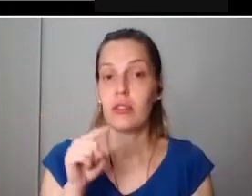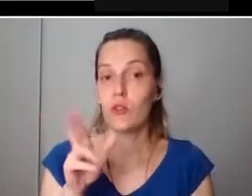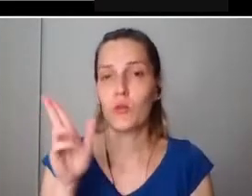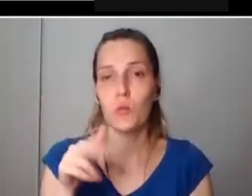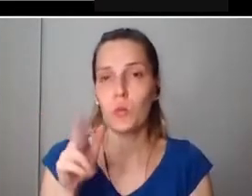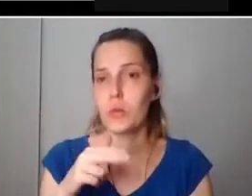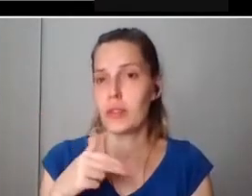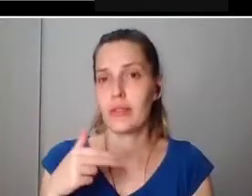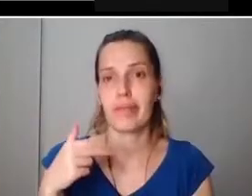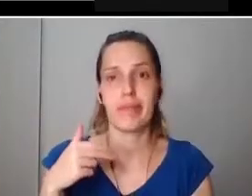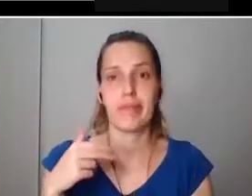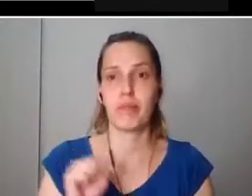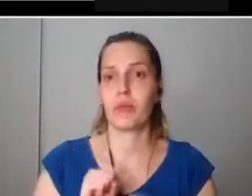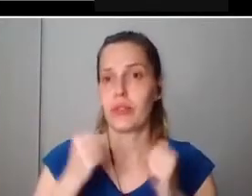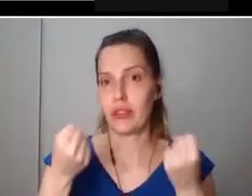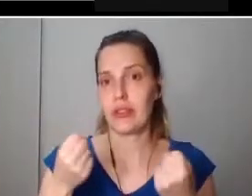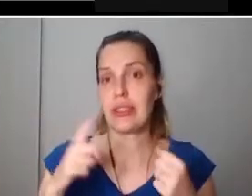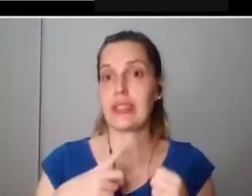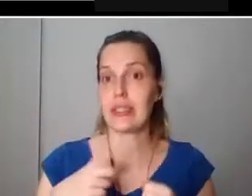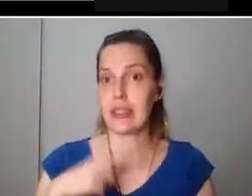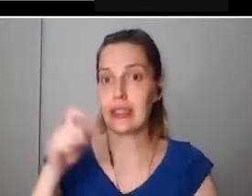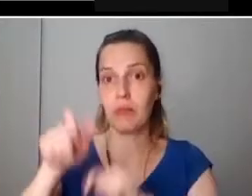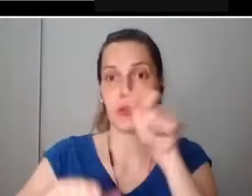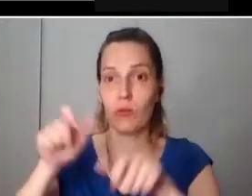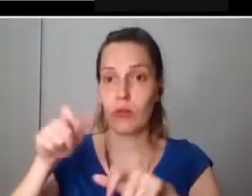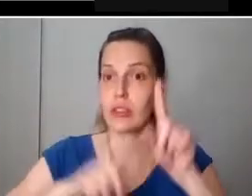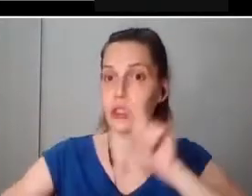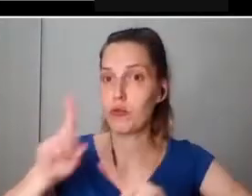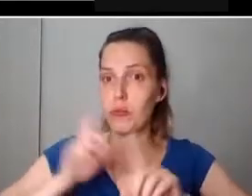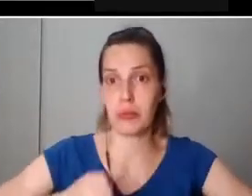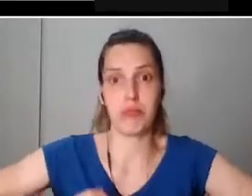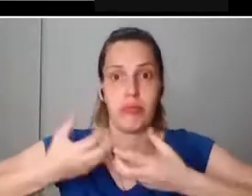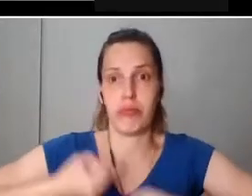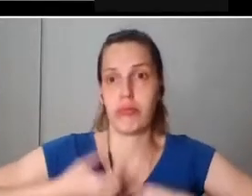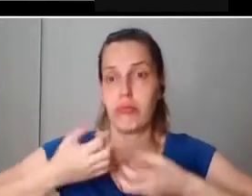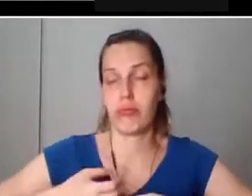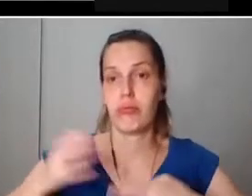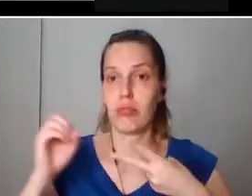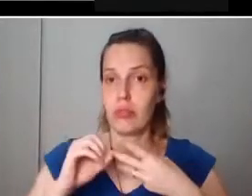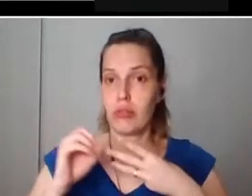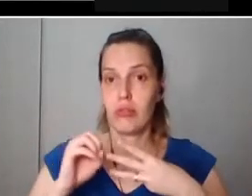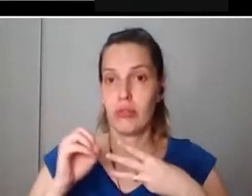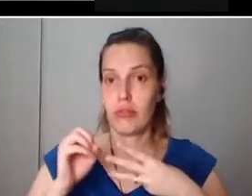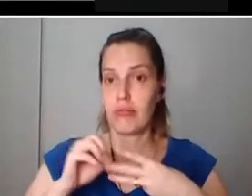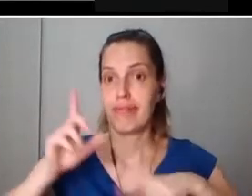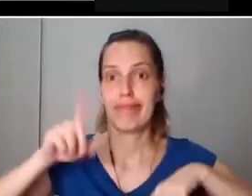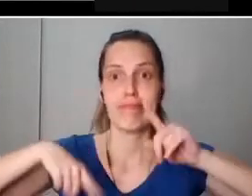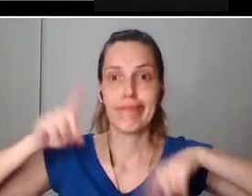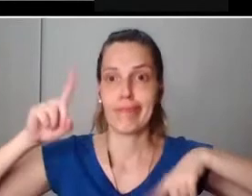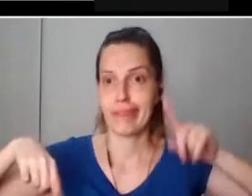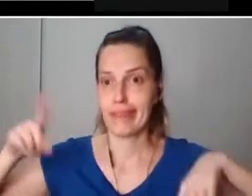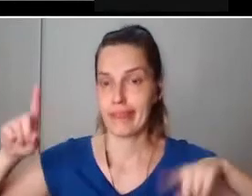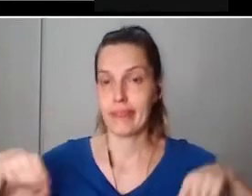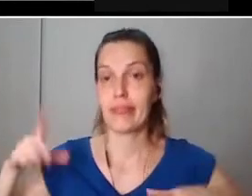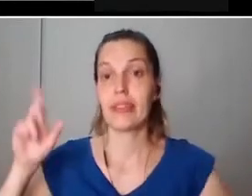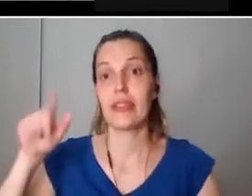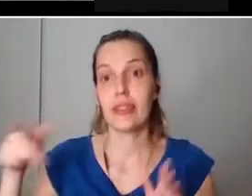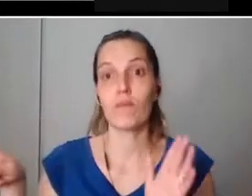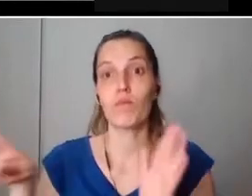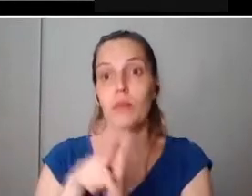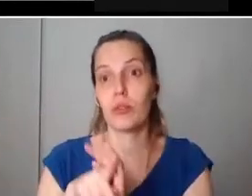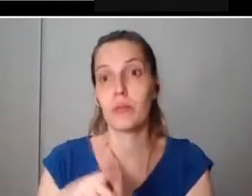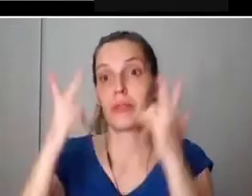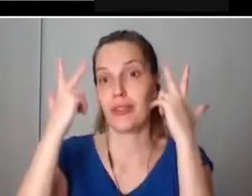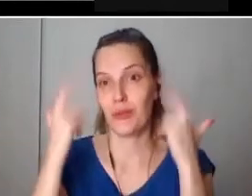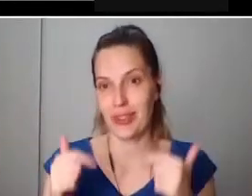protegido. Tem gente que faz um monte. E essa variação maluca é a infecção natural, né? E isso aqui é a